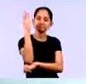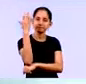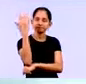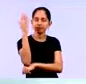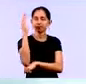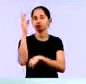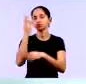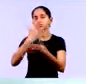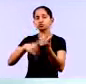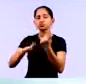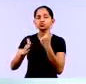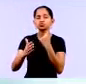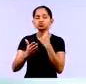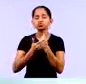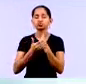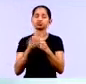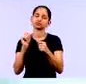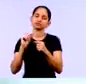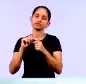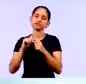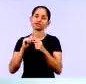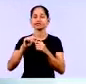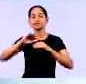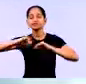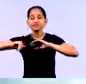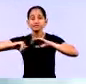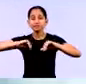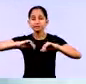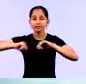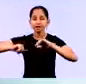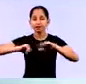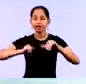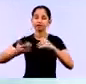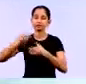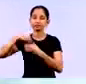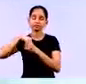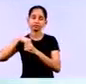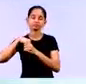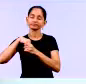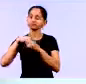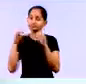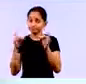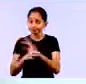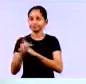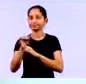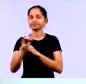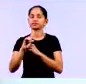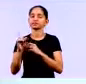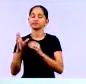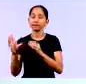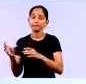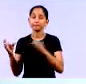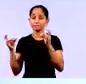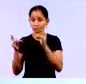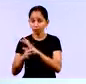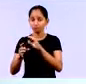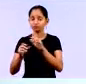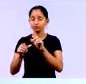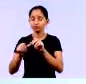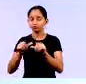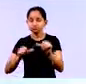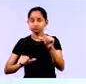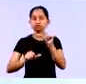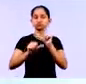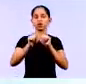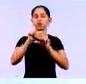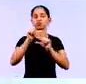Então, todos esses aspectos eu vou verificar o quantitativo de matéria-prima para um produto, para